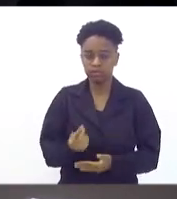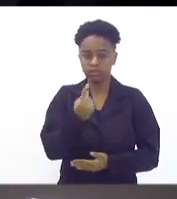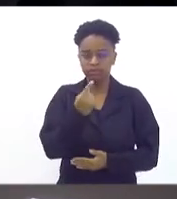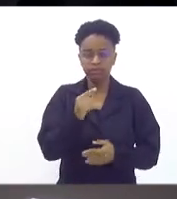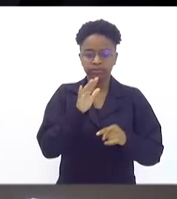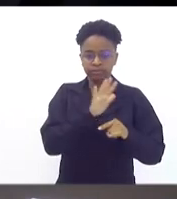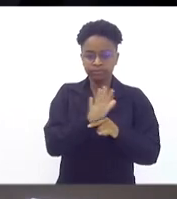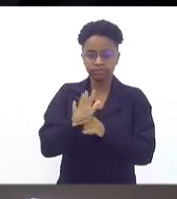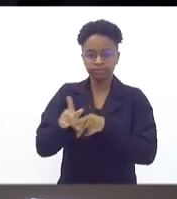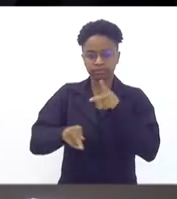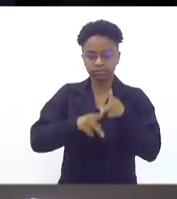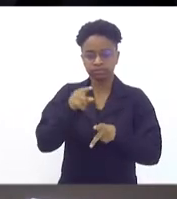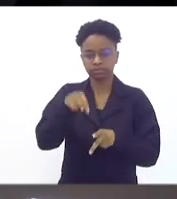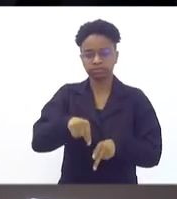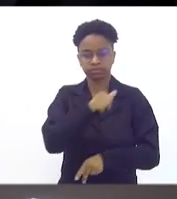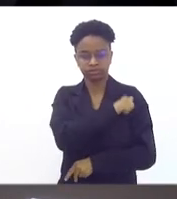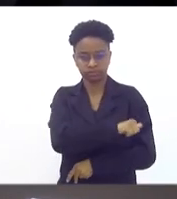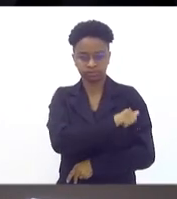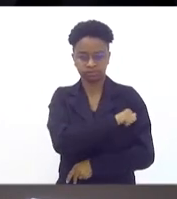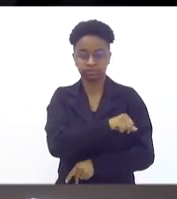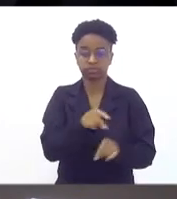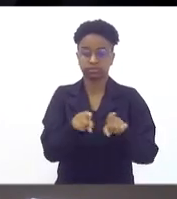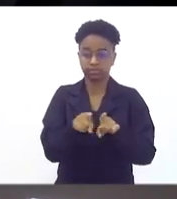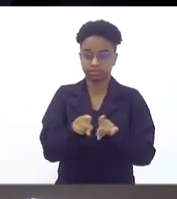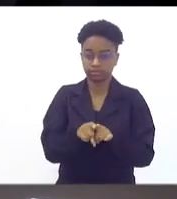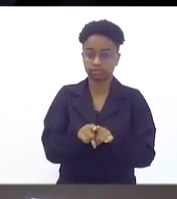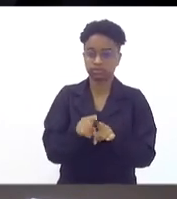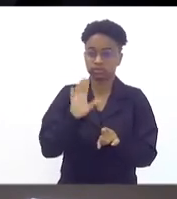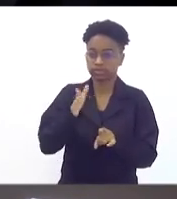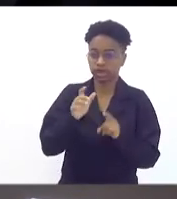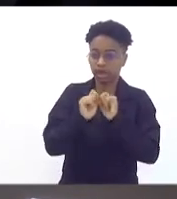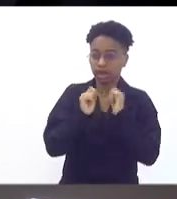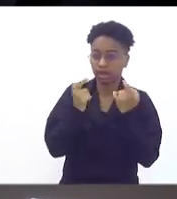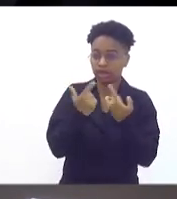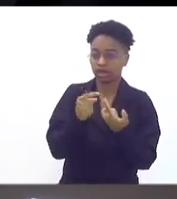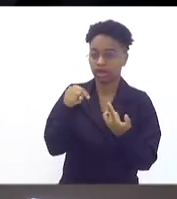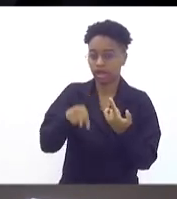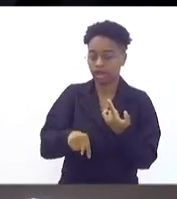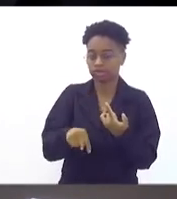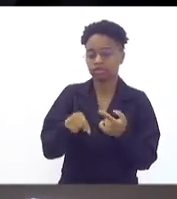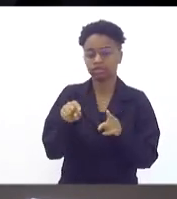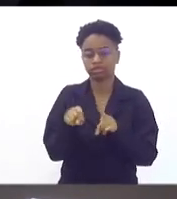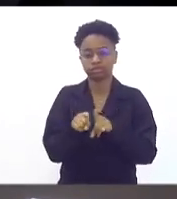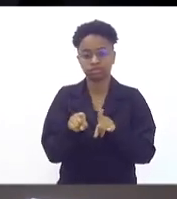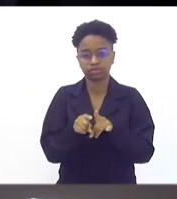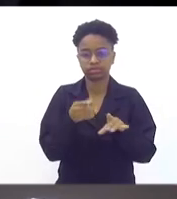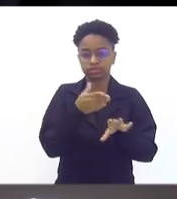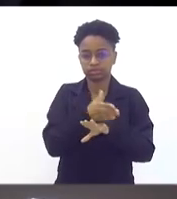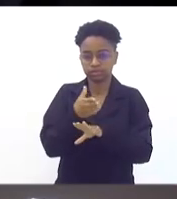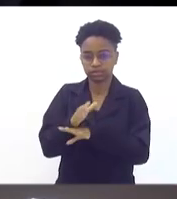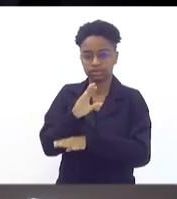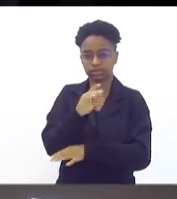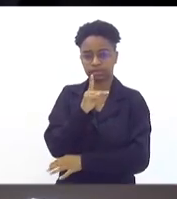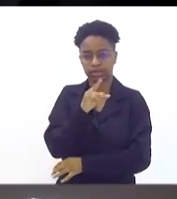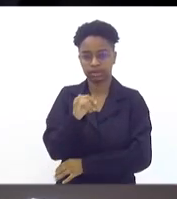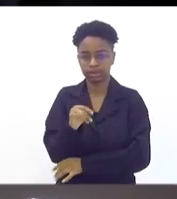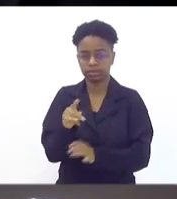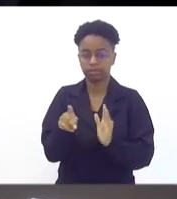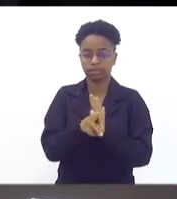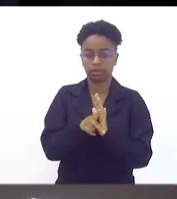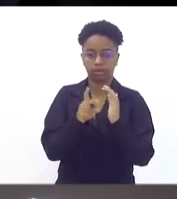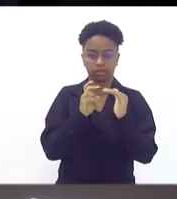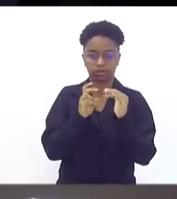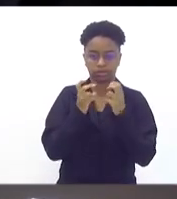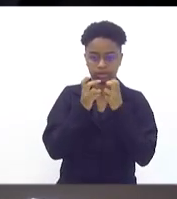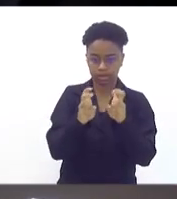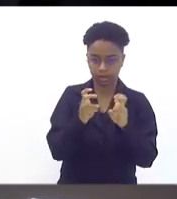colaborar com a população do nosso Estado isso tendo estado aqui na alerj tendo participado da CPI da SuperVia